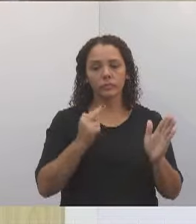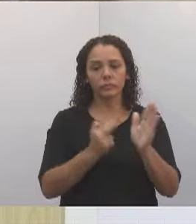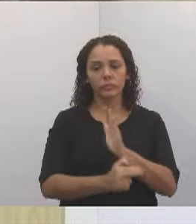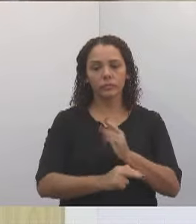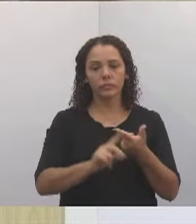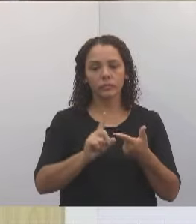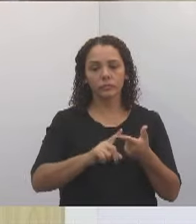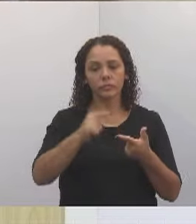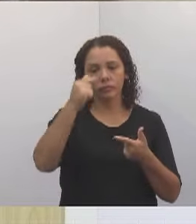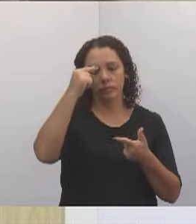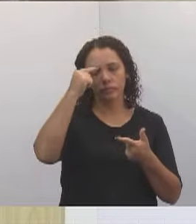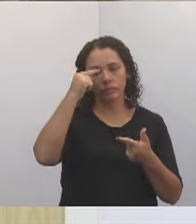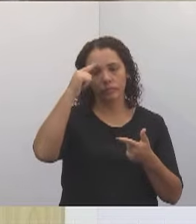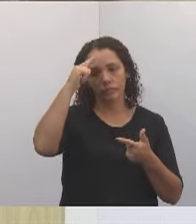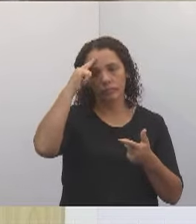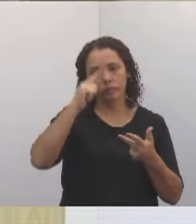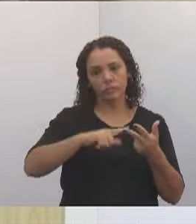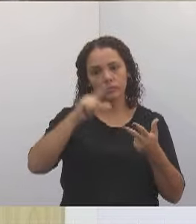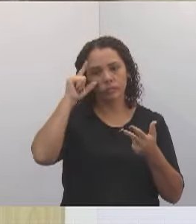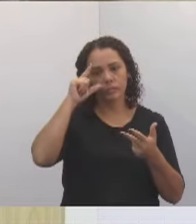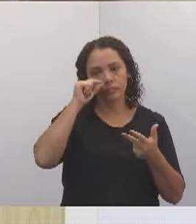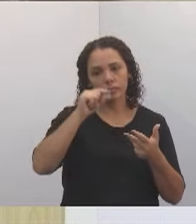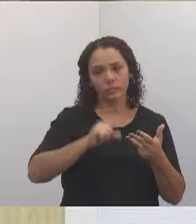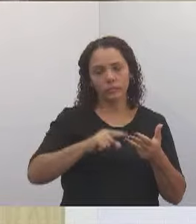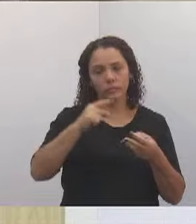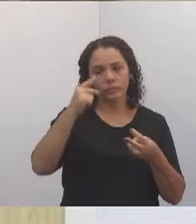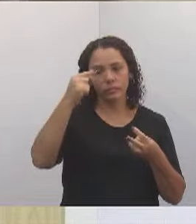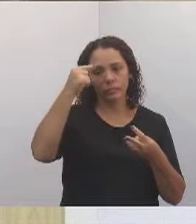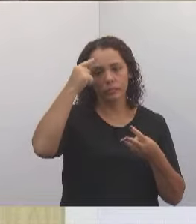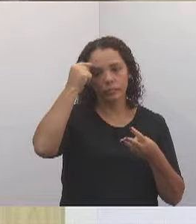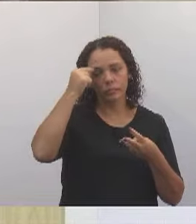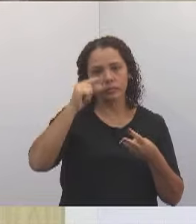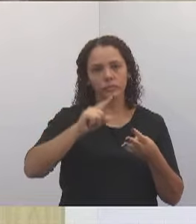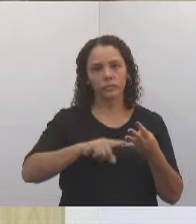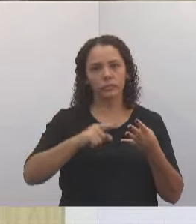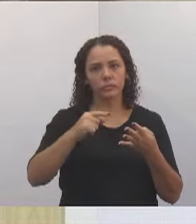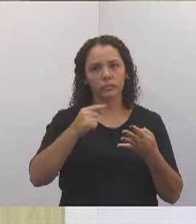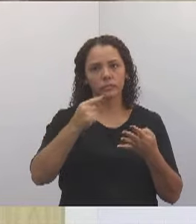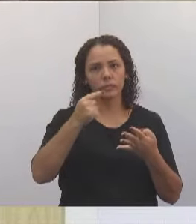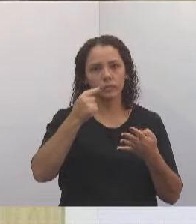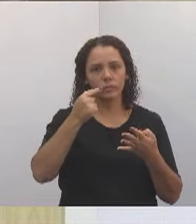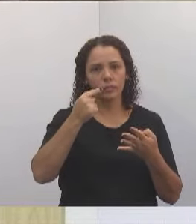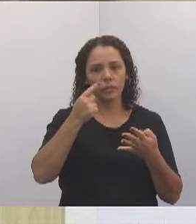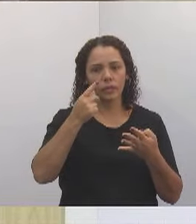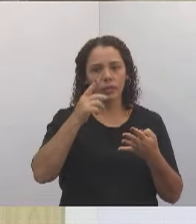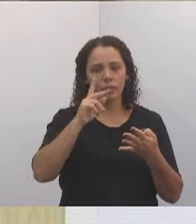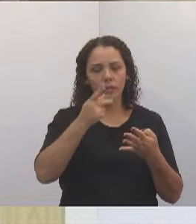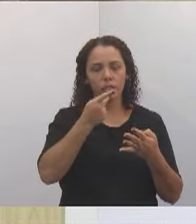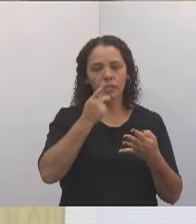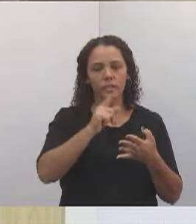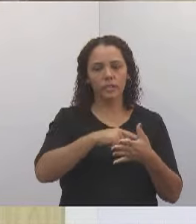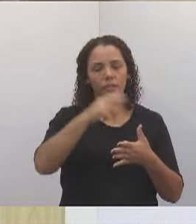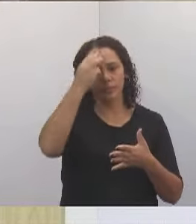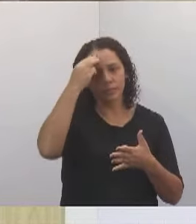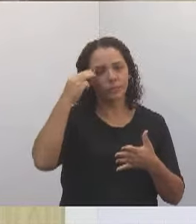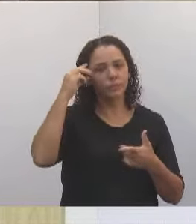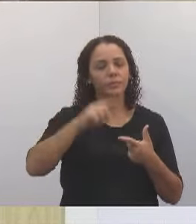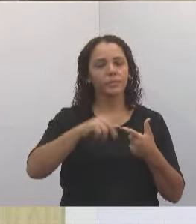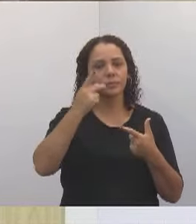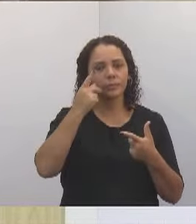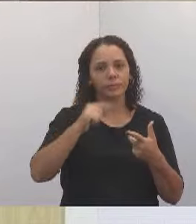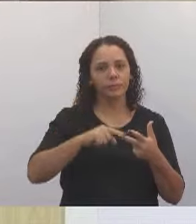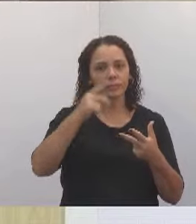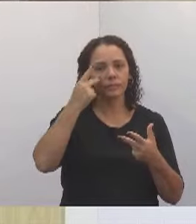Autores, vereadores Luiz Flávio, Abner Rosa, Dude, Edgar Sasaki, Hernani Barreto, Maria Amélia, Paulinho do Esporte, Paulinho dos Condutores, Dr. Rodrigo